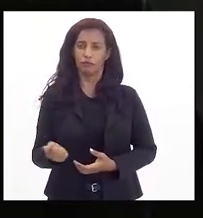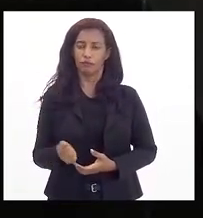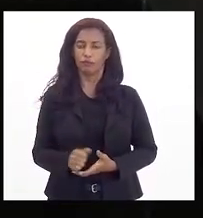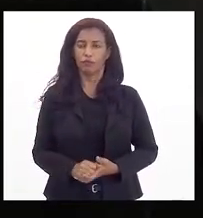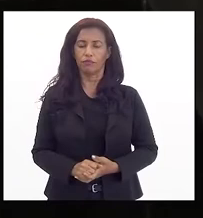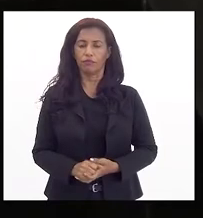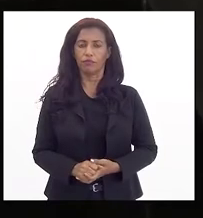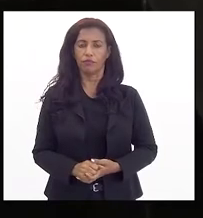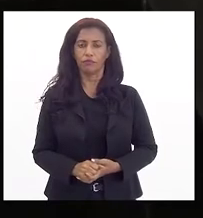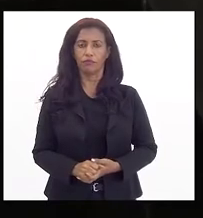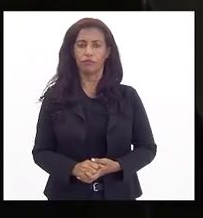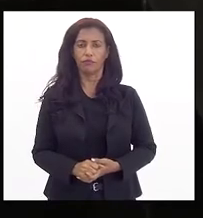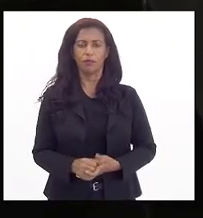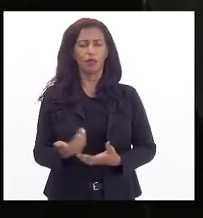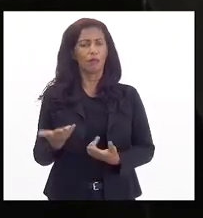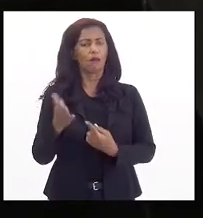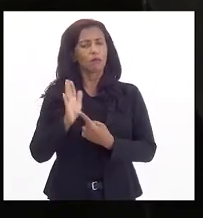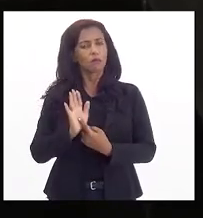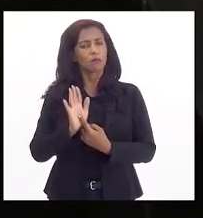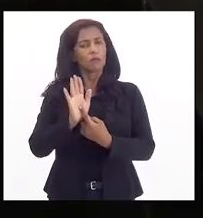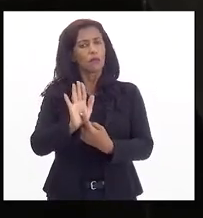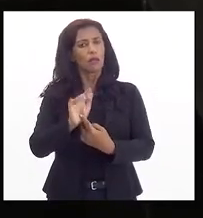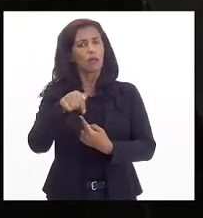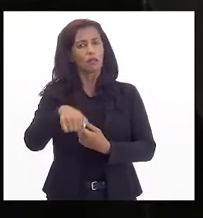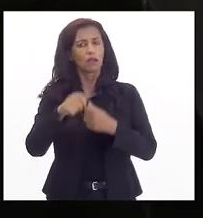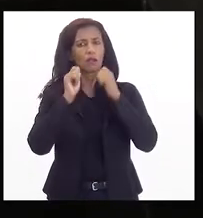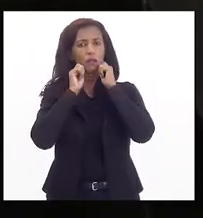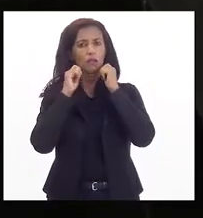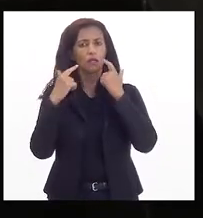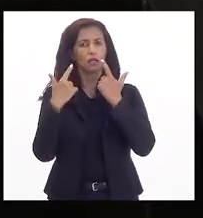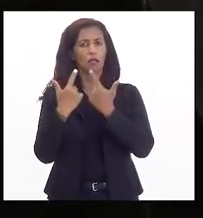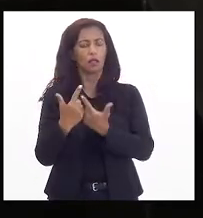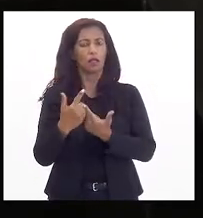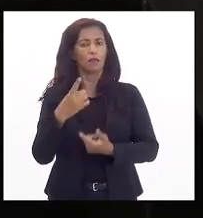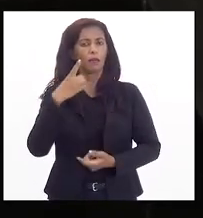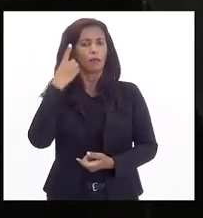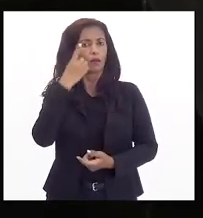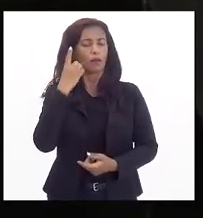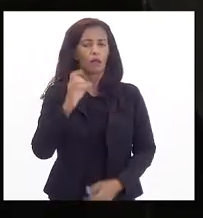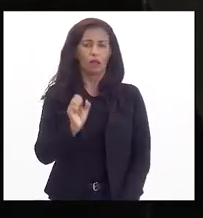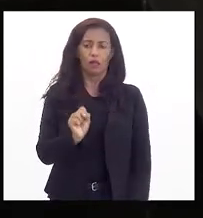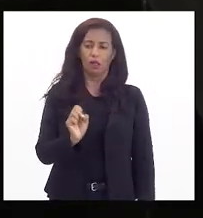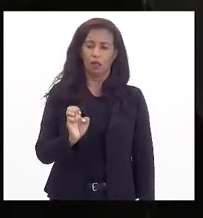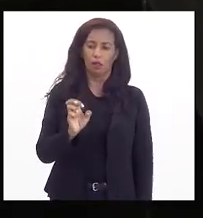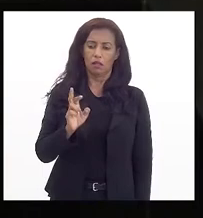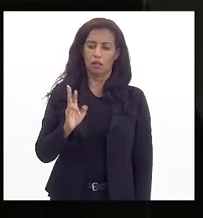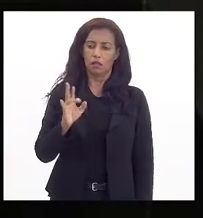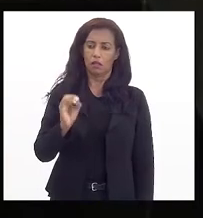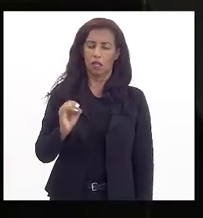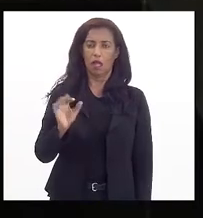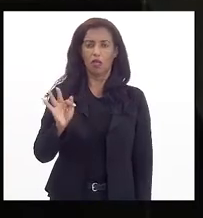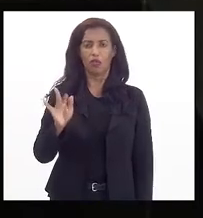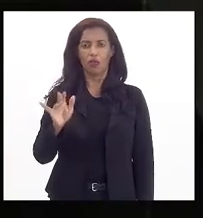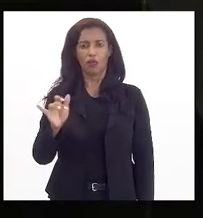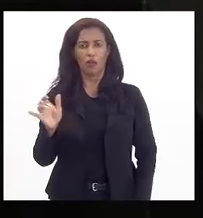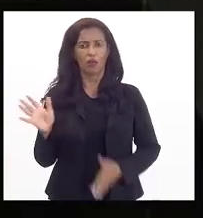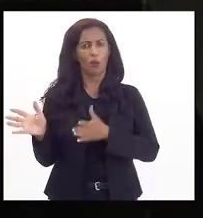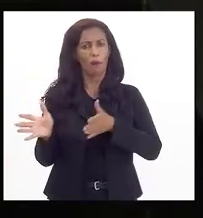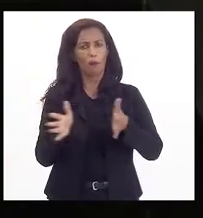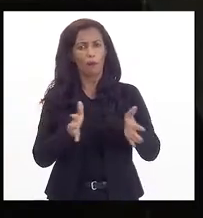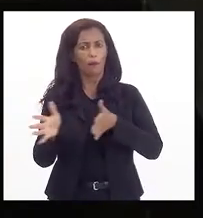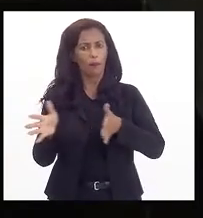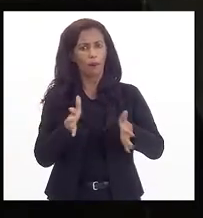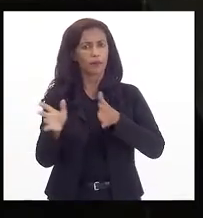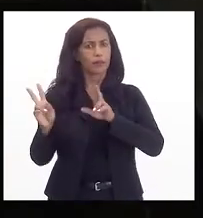que foi apresentado aqui à Alerje pelo deputado Sérgio Fernandes e que no processo de tramitação